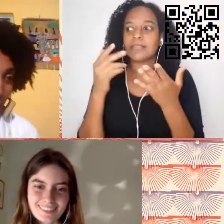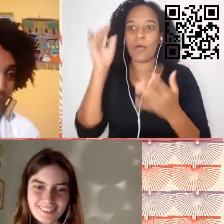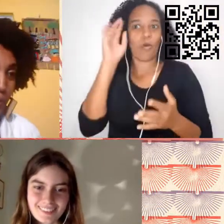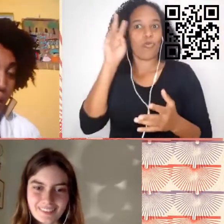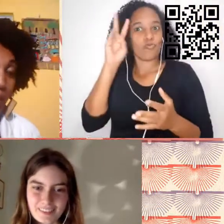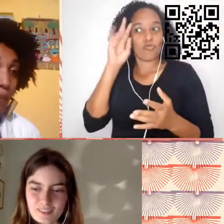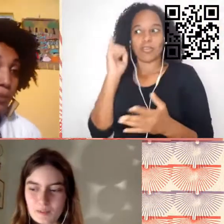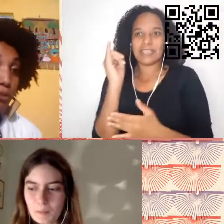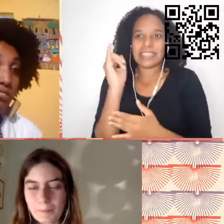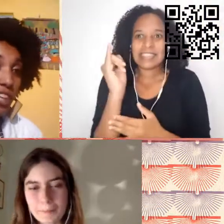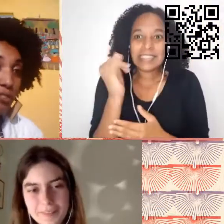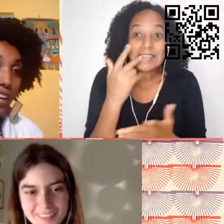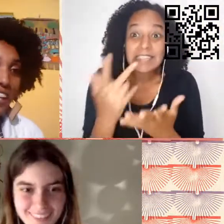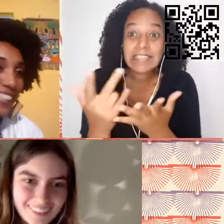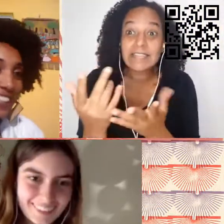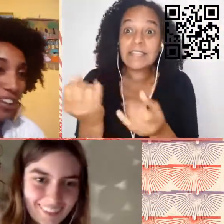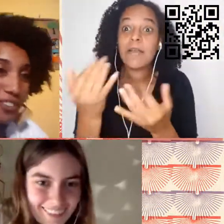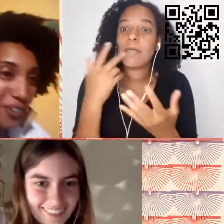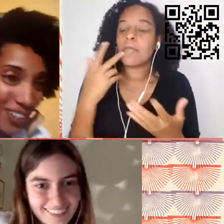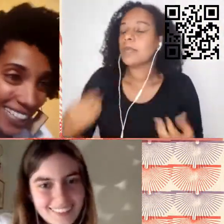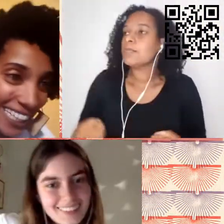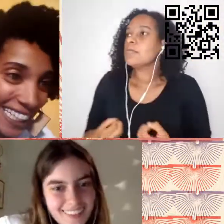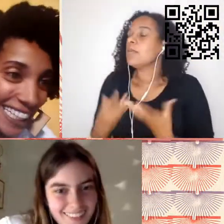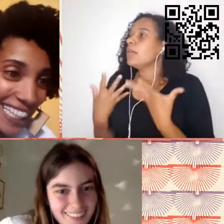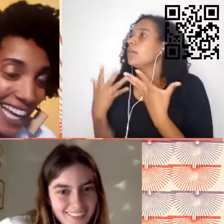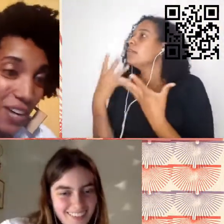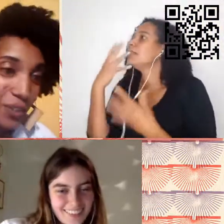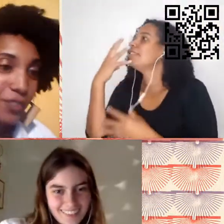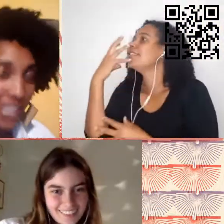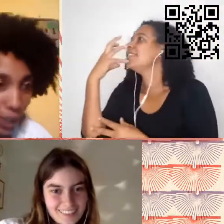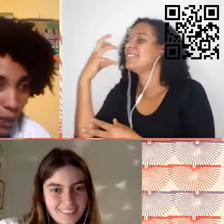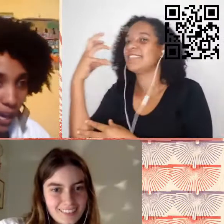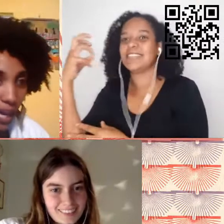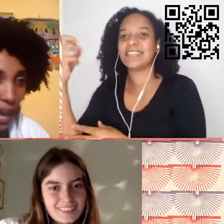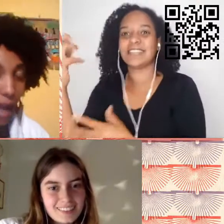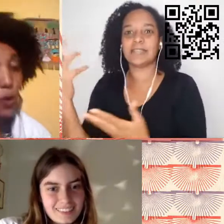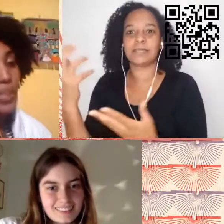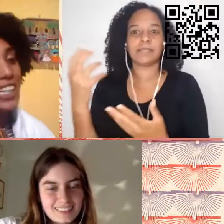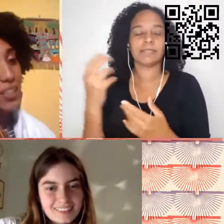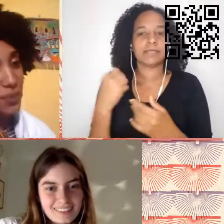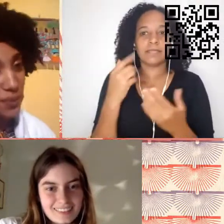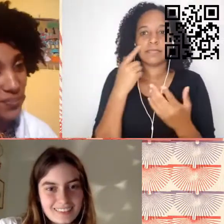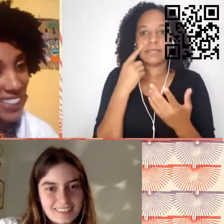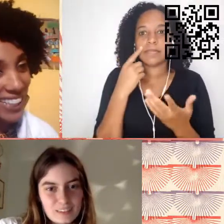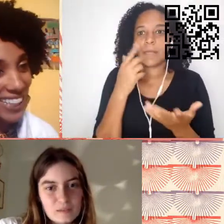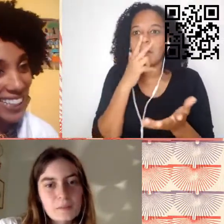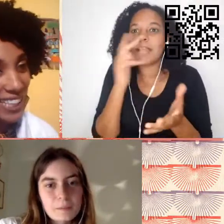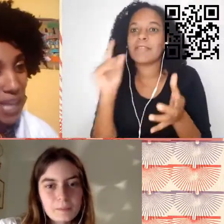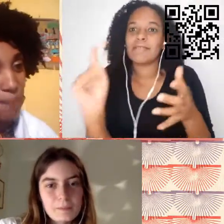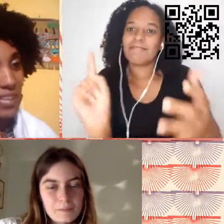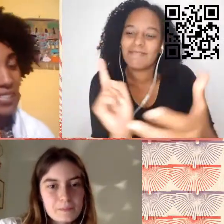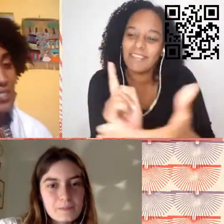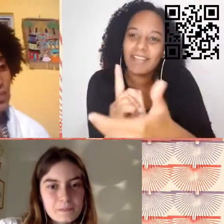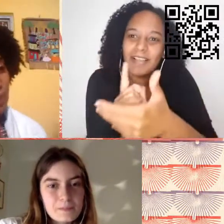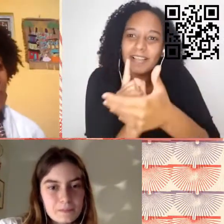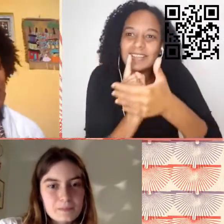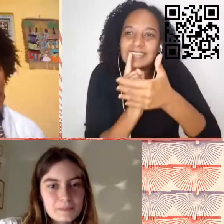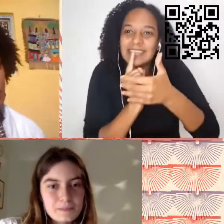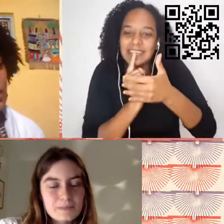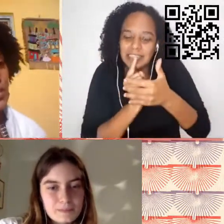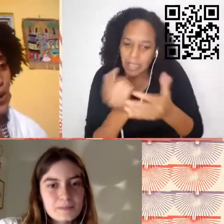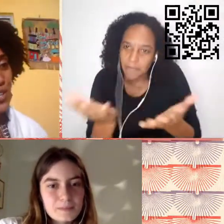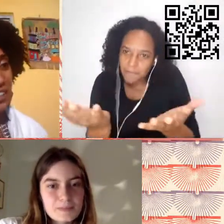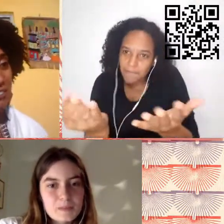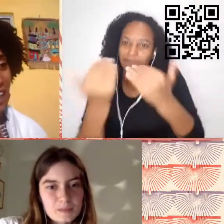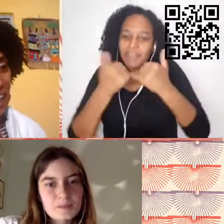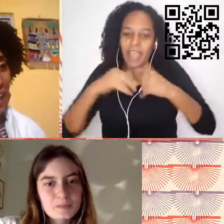dela, né? Então, isso para mim era muito vivo, era encantador, né? Quando você é acolhido, né, para entrar